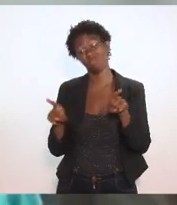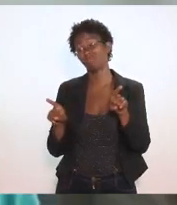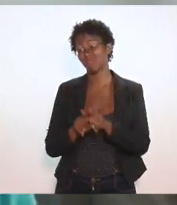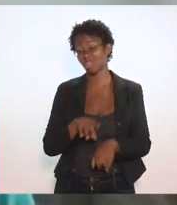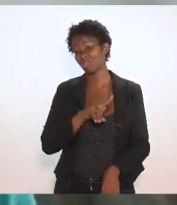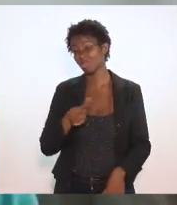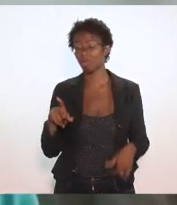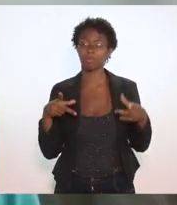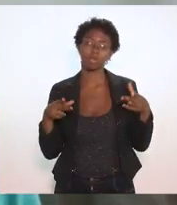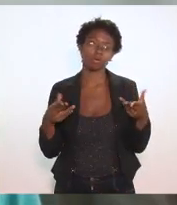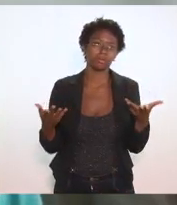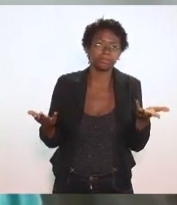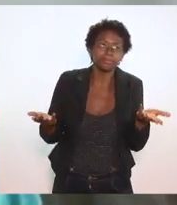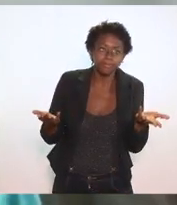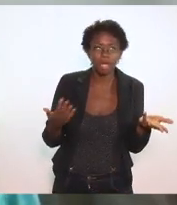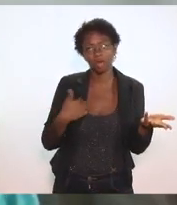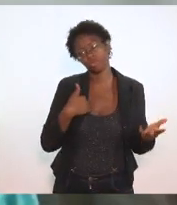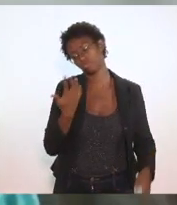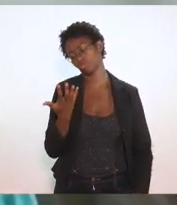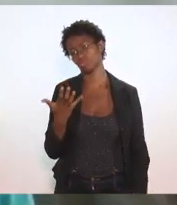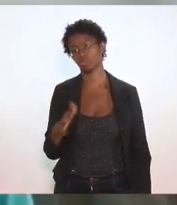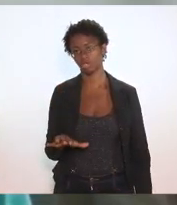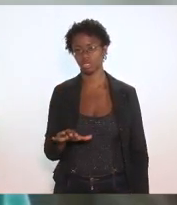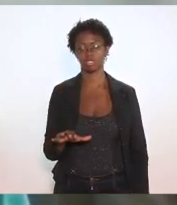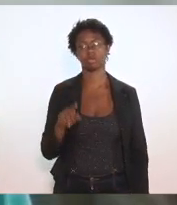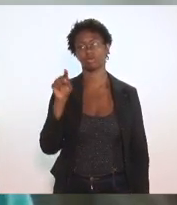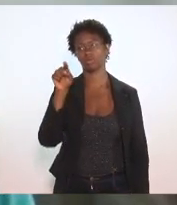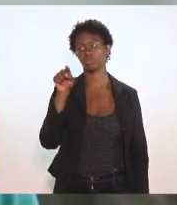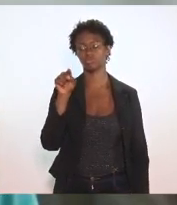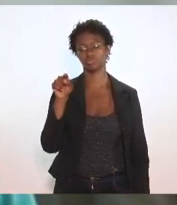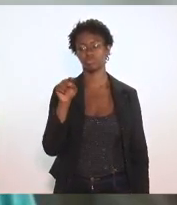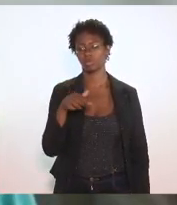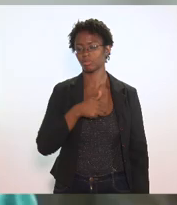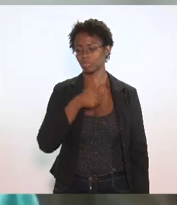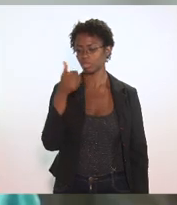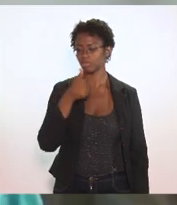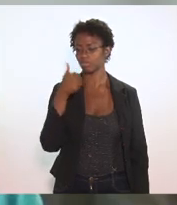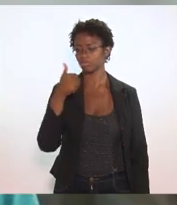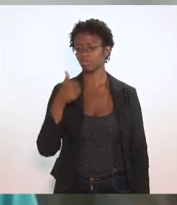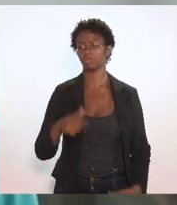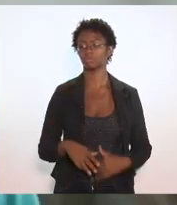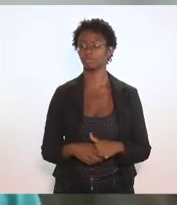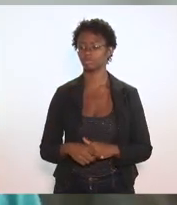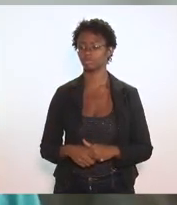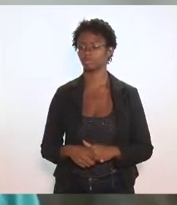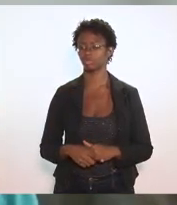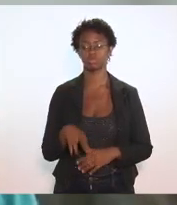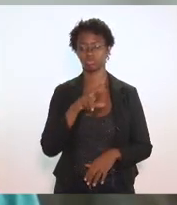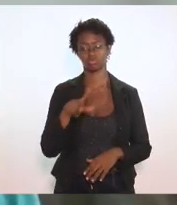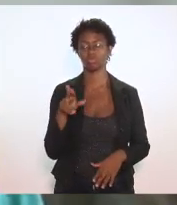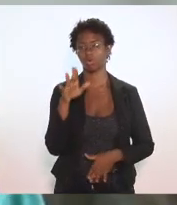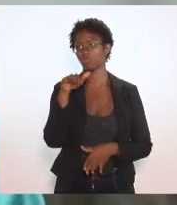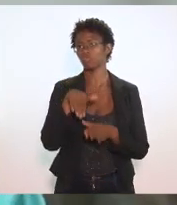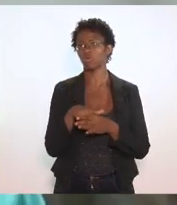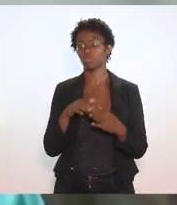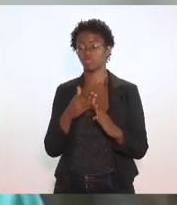Vargas. Então, eu queria que Vossa Excelência, primeiro, assinalasse o meu voto, não de abstenção,